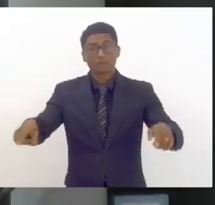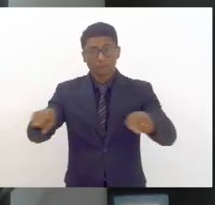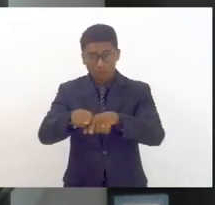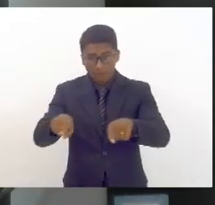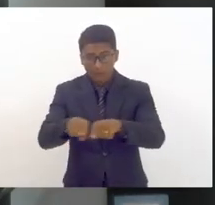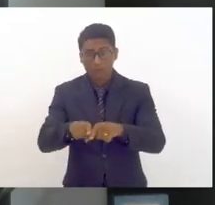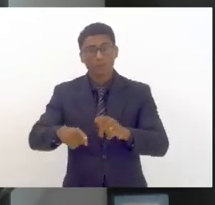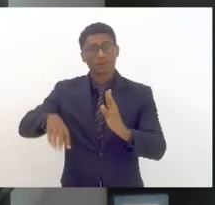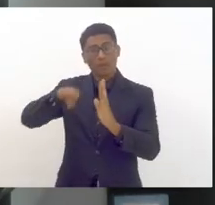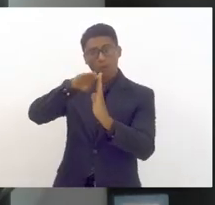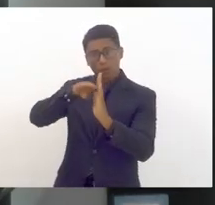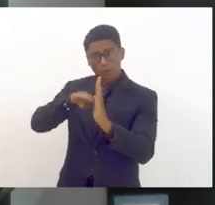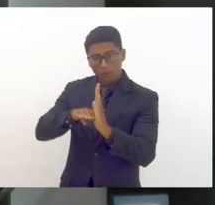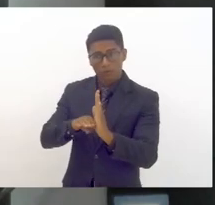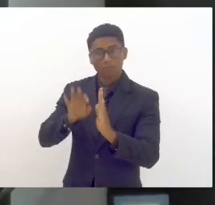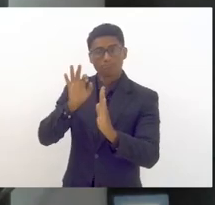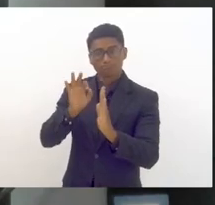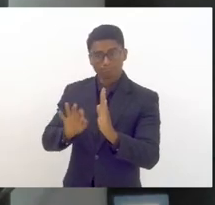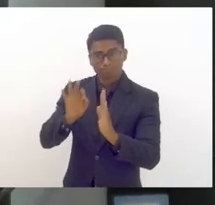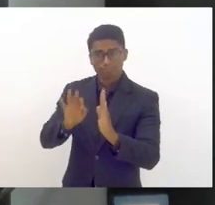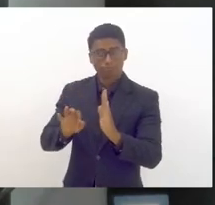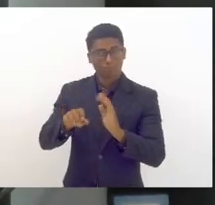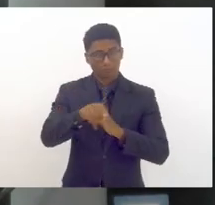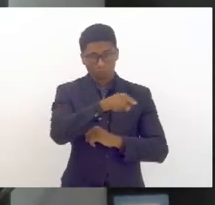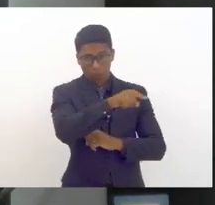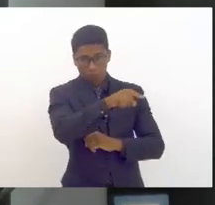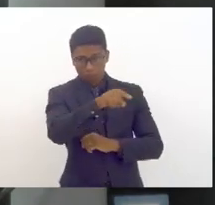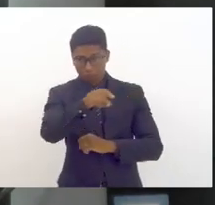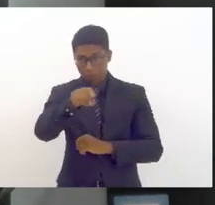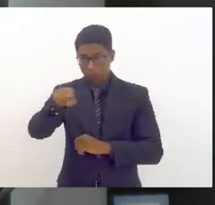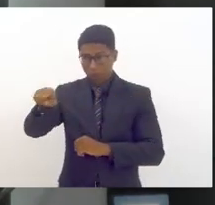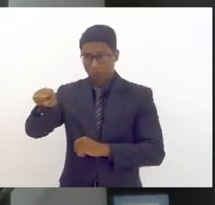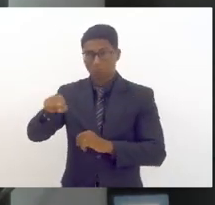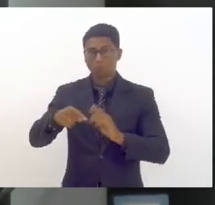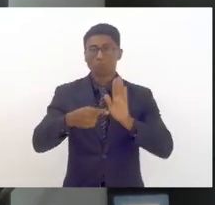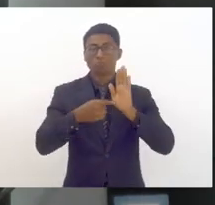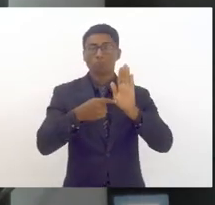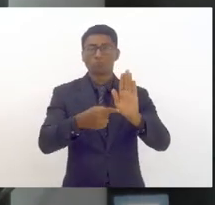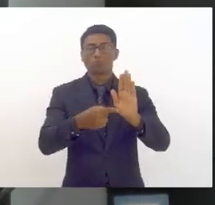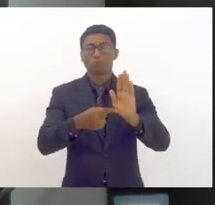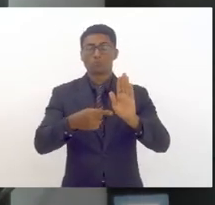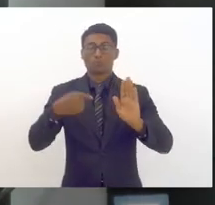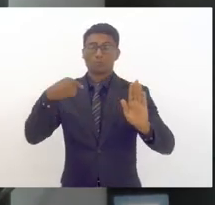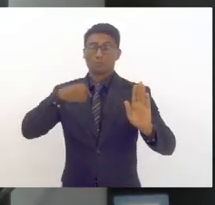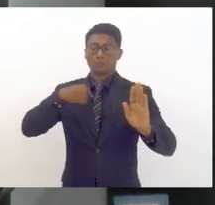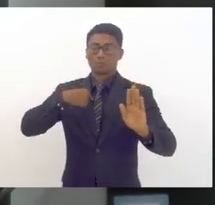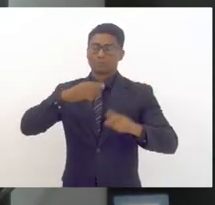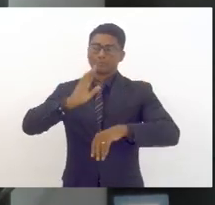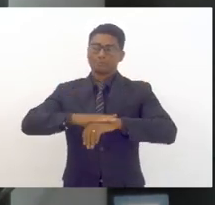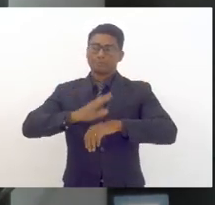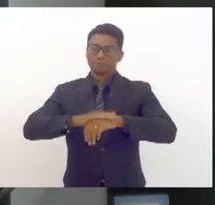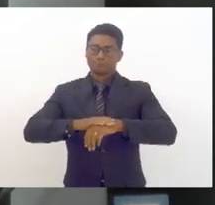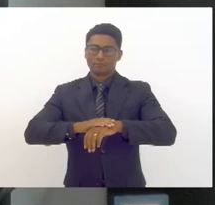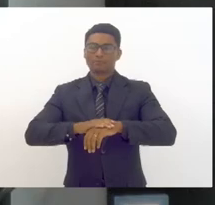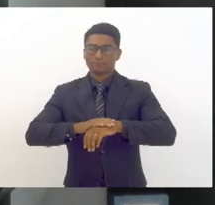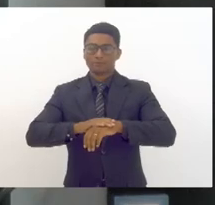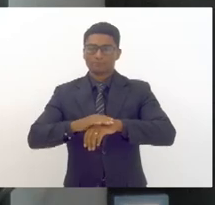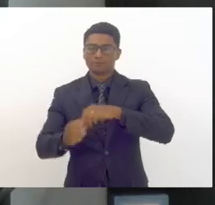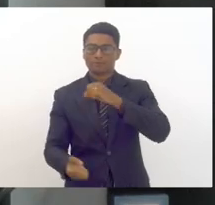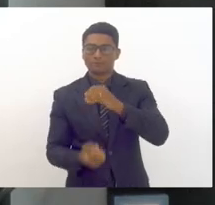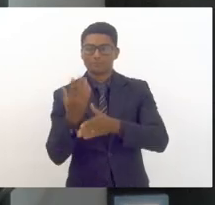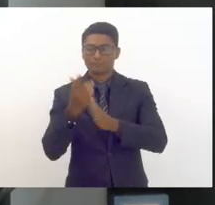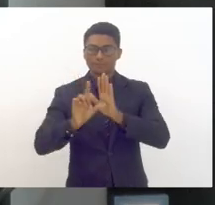de um cronograma que vocês apresentem, não é, para que eu possa, como autora dessa lei, também fazer uma